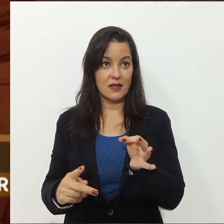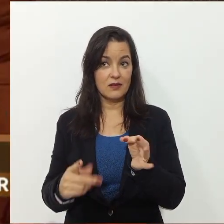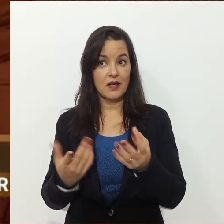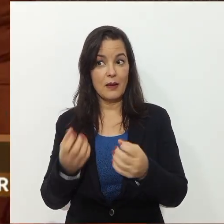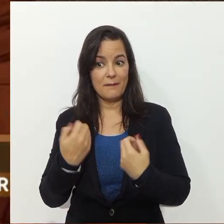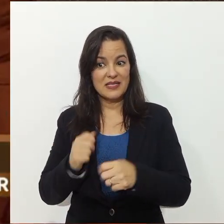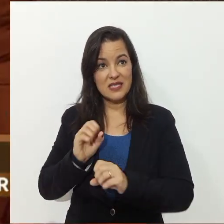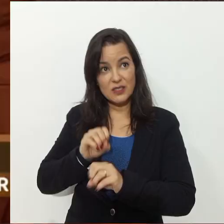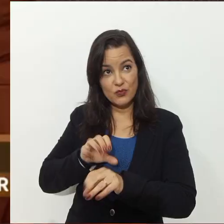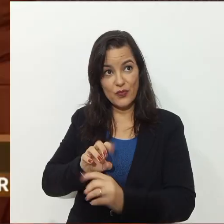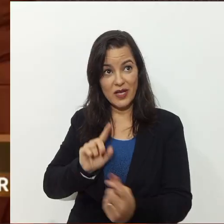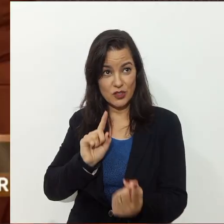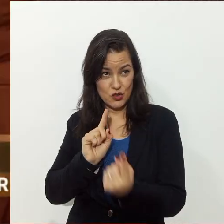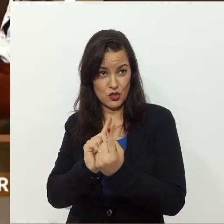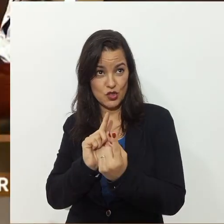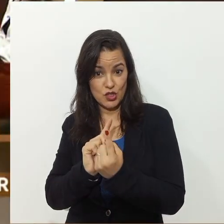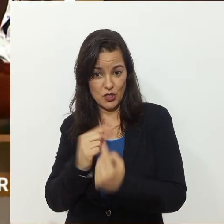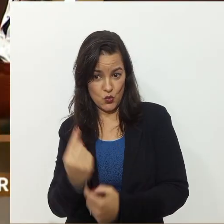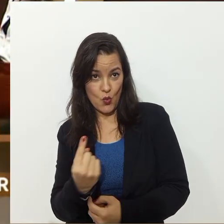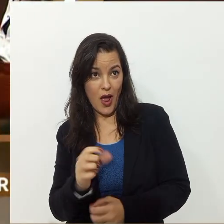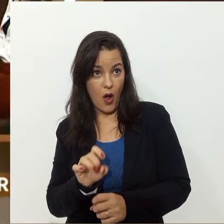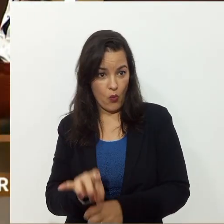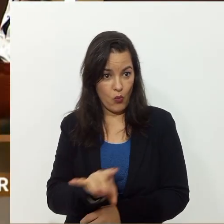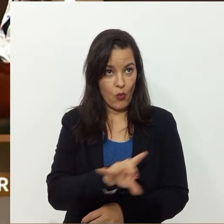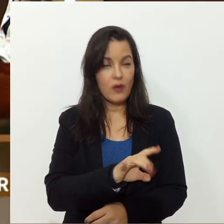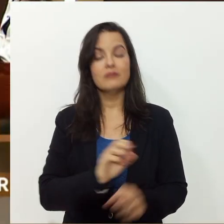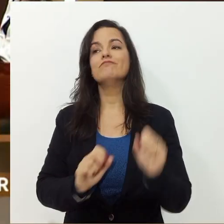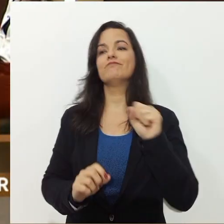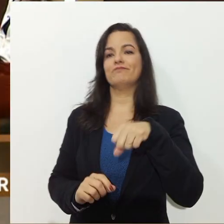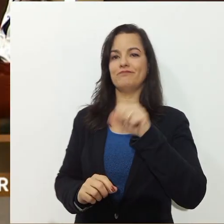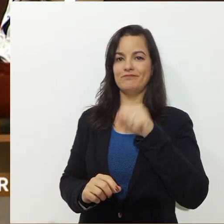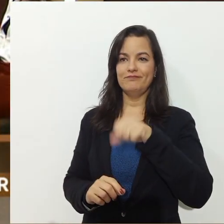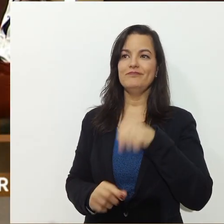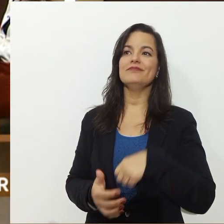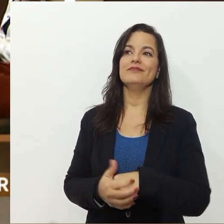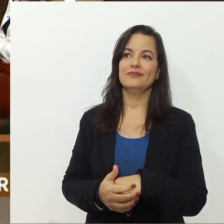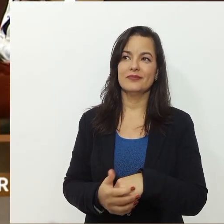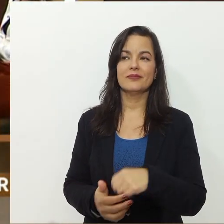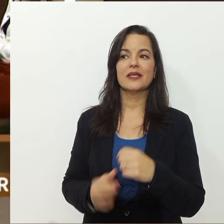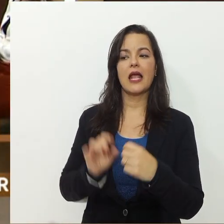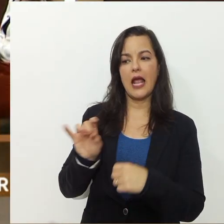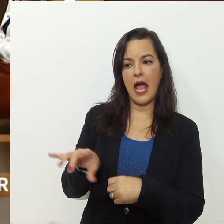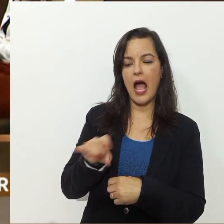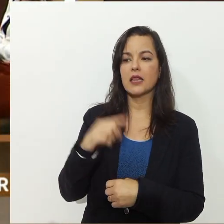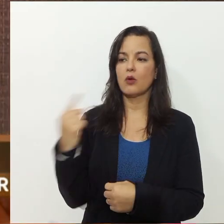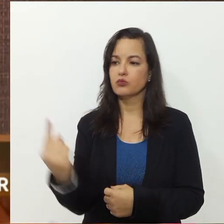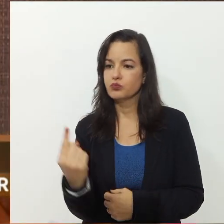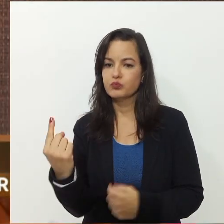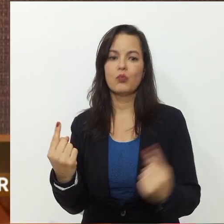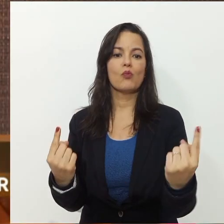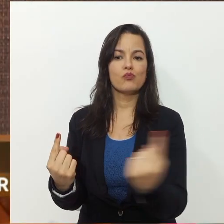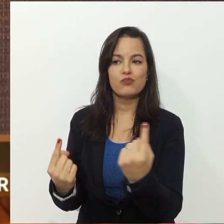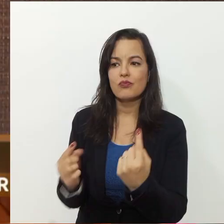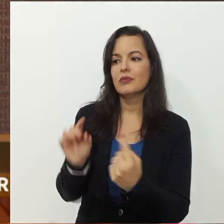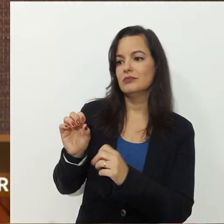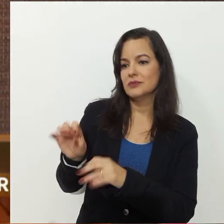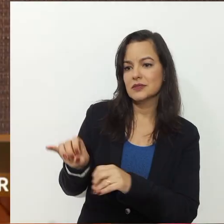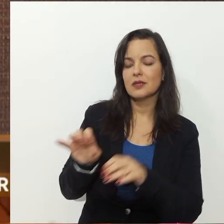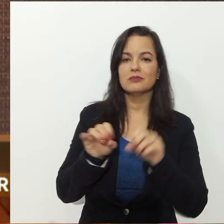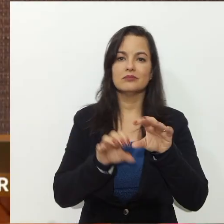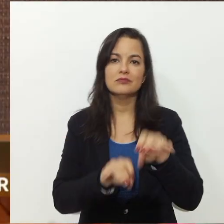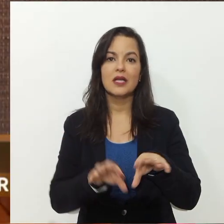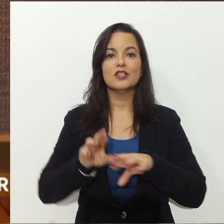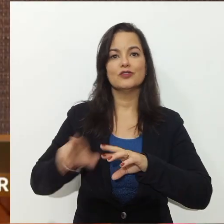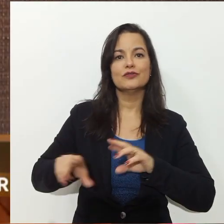ensino bastante individualizado. Isso, é assim mesmo. De fato. A gente tem que olhar para a individualidade mesmo. Nós